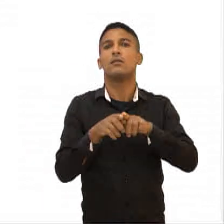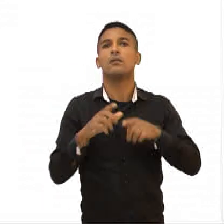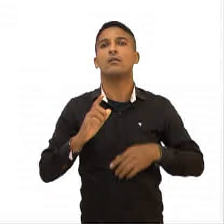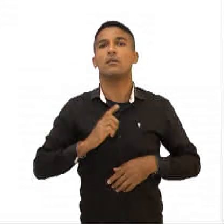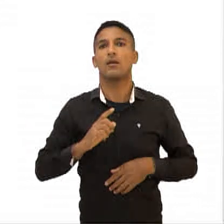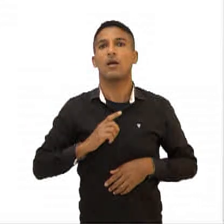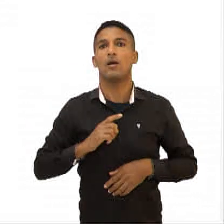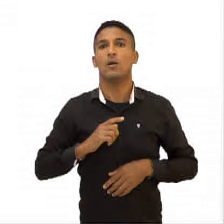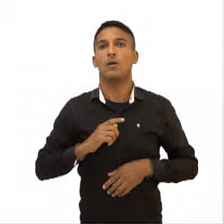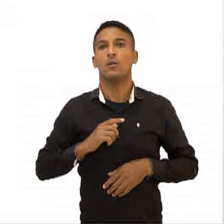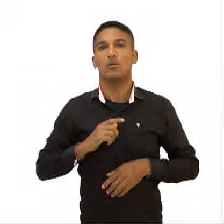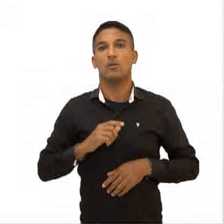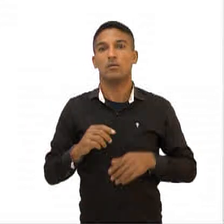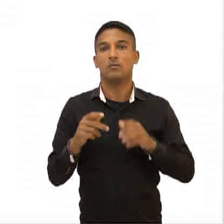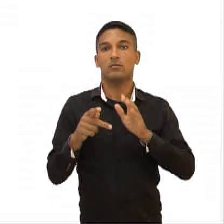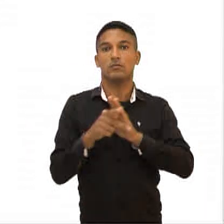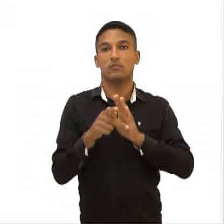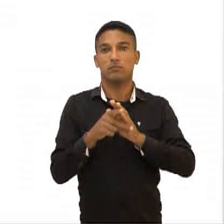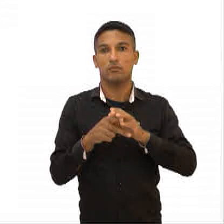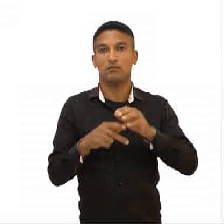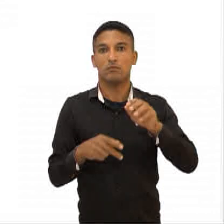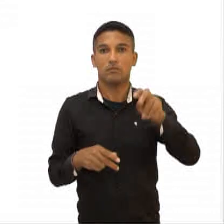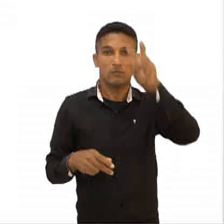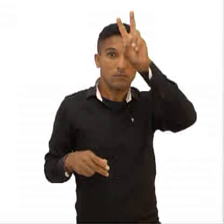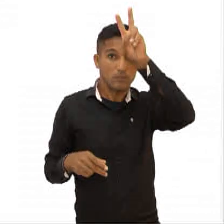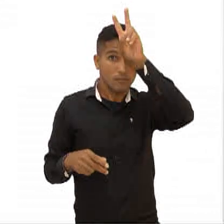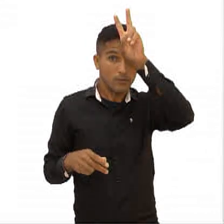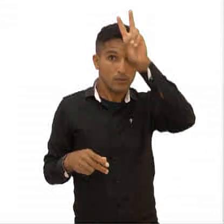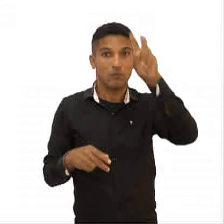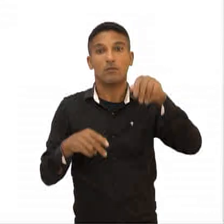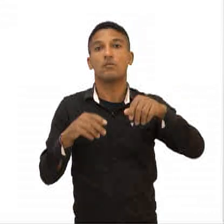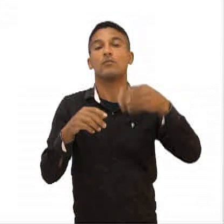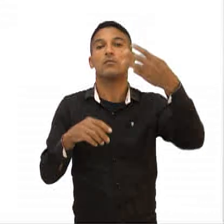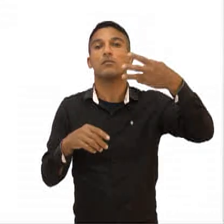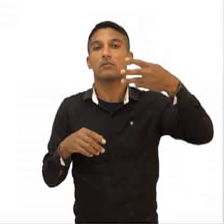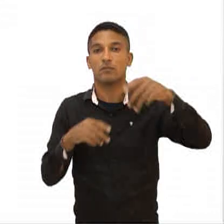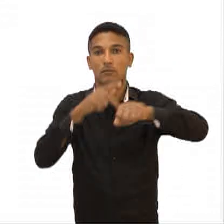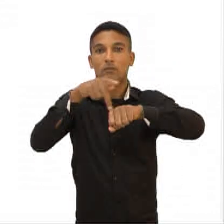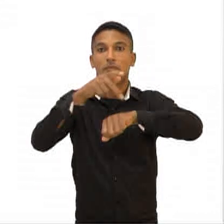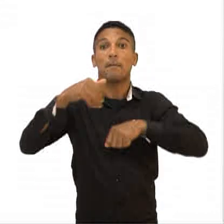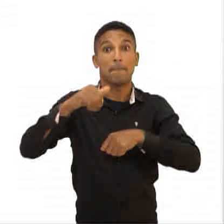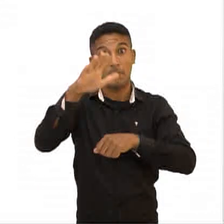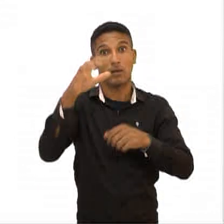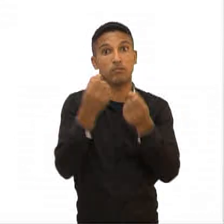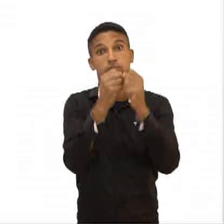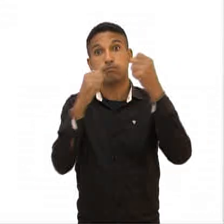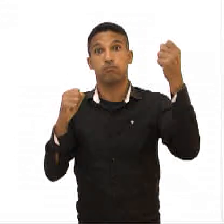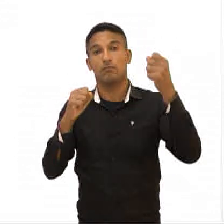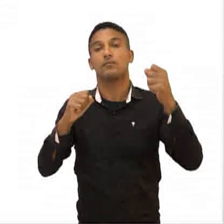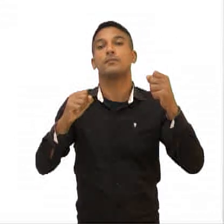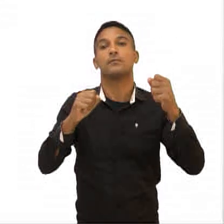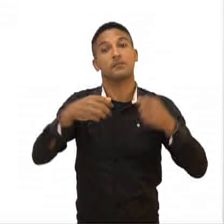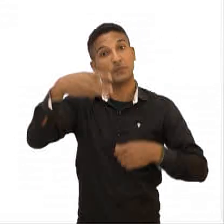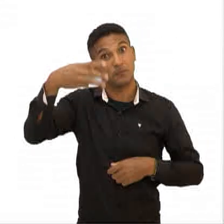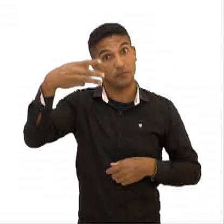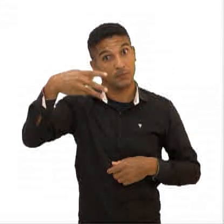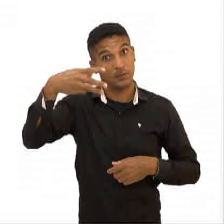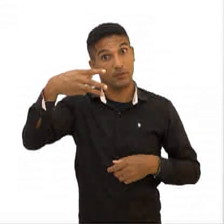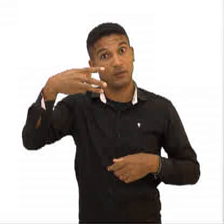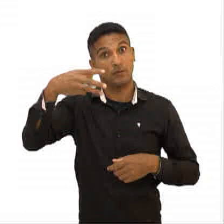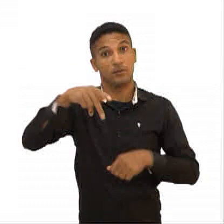desde a costa peruana e é o terceiro país mais grande na América do Sul. Então, ele é o terceiro